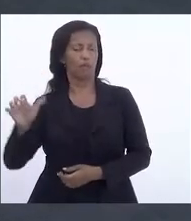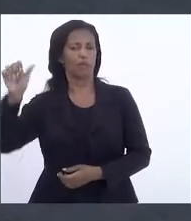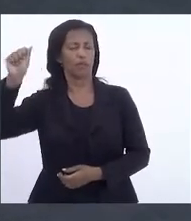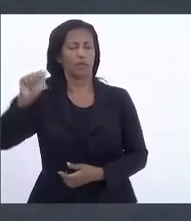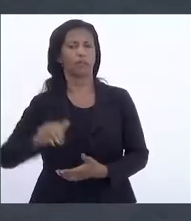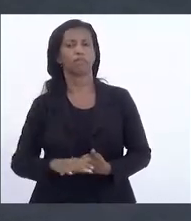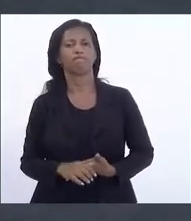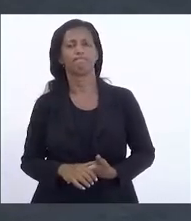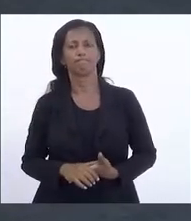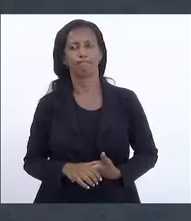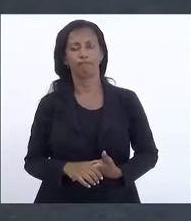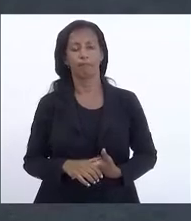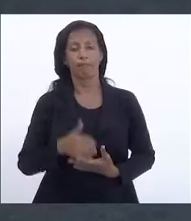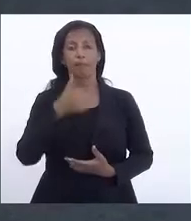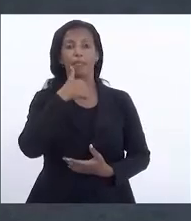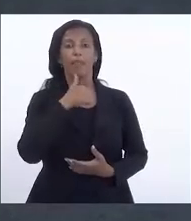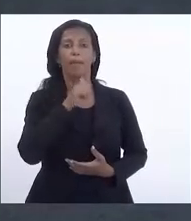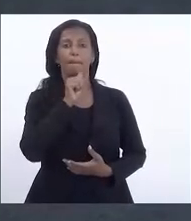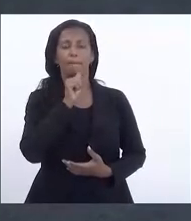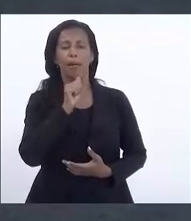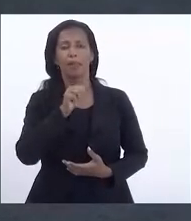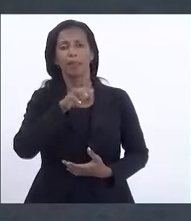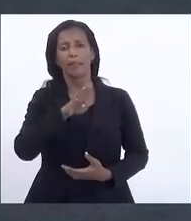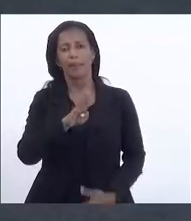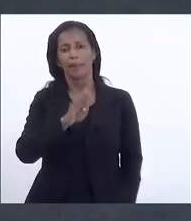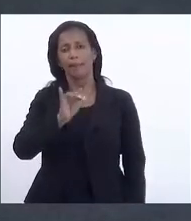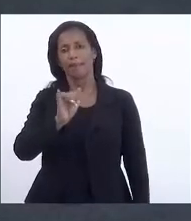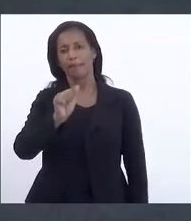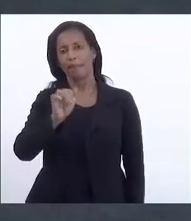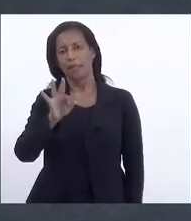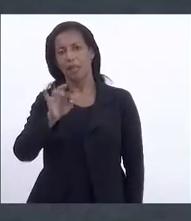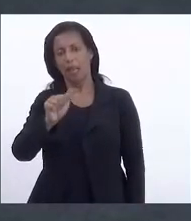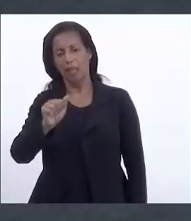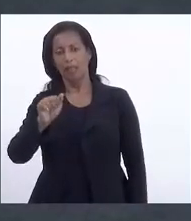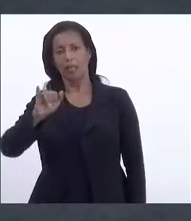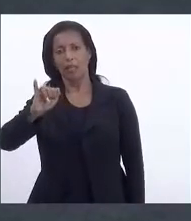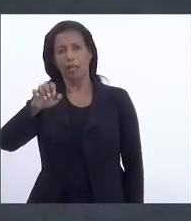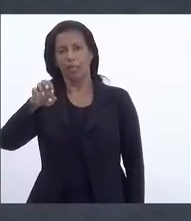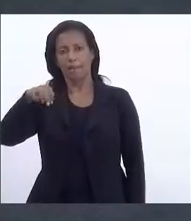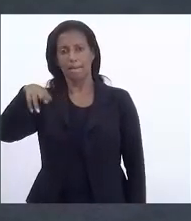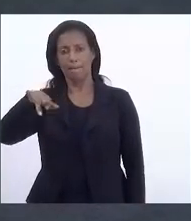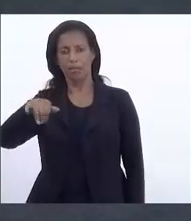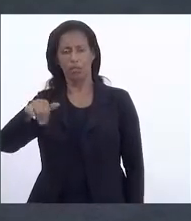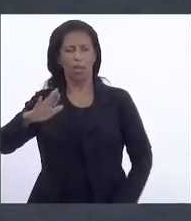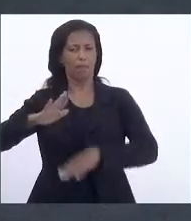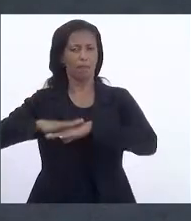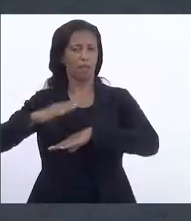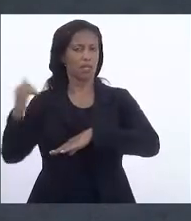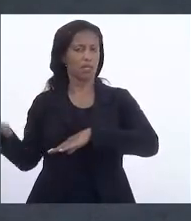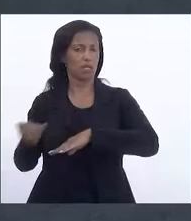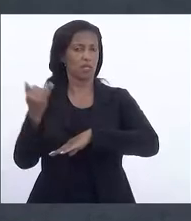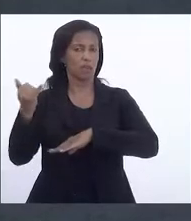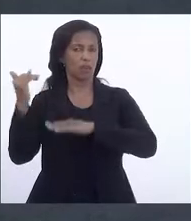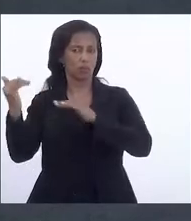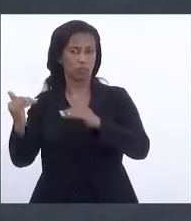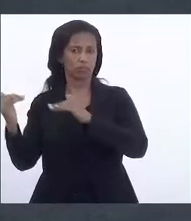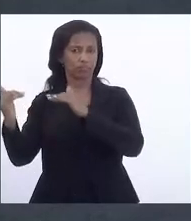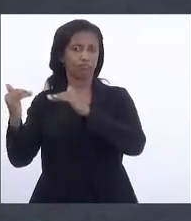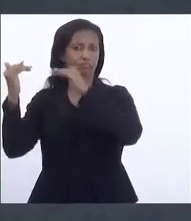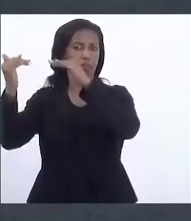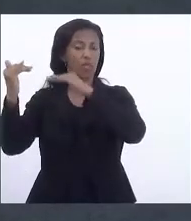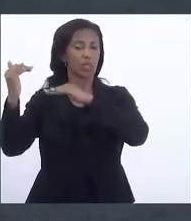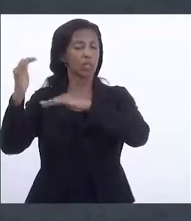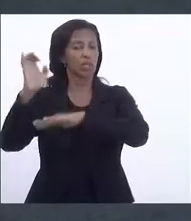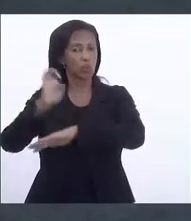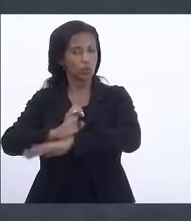africanas. Mãe Beata de Emanjá é uma das mais importantes sacerdotisas que o Estado do Rio de Janeiro já